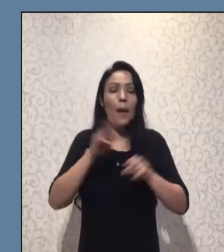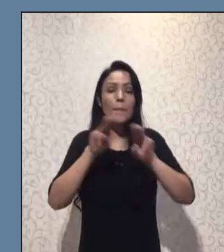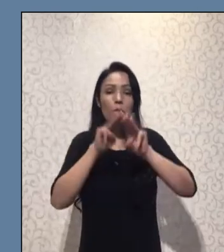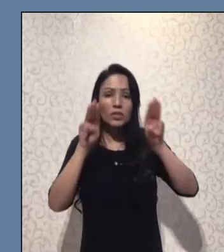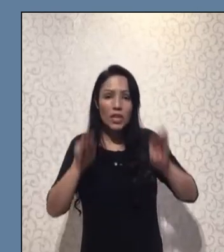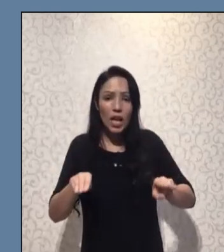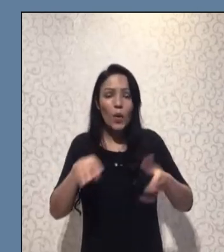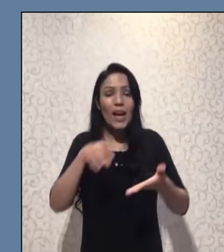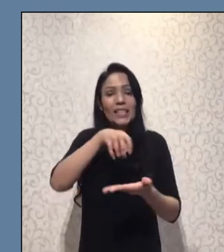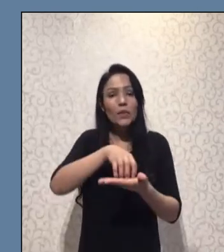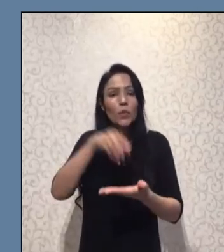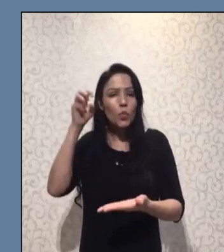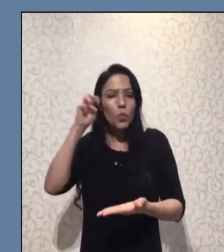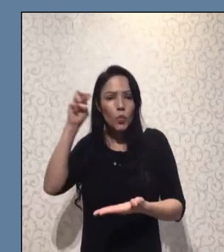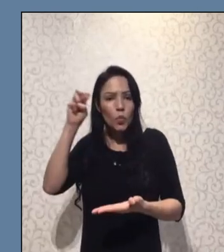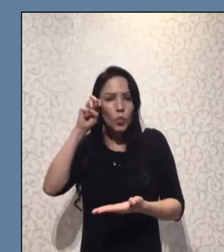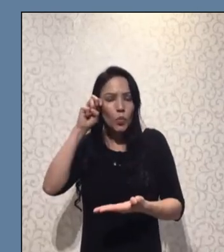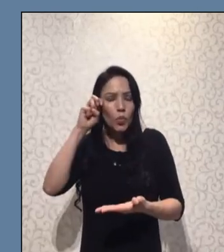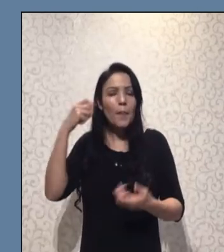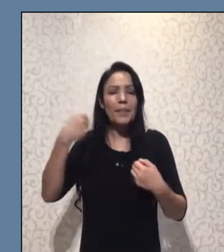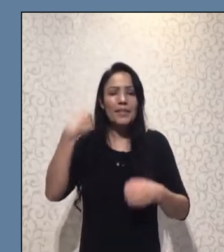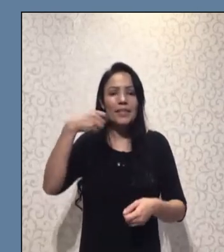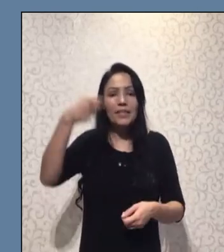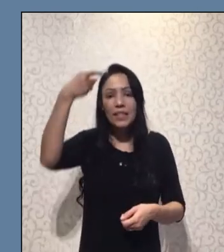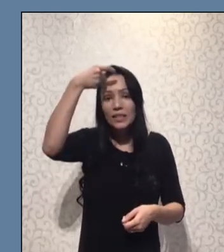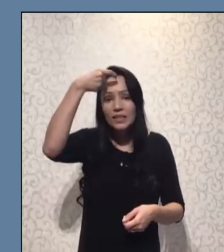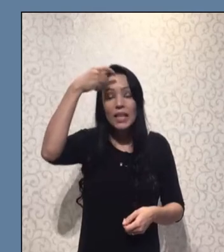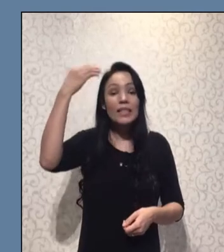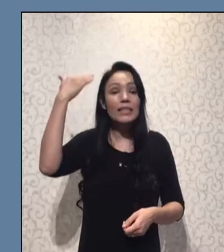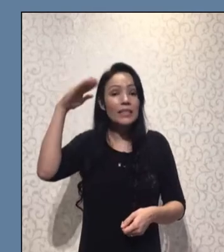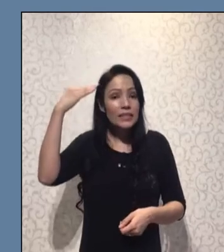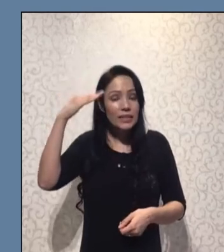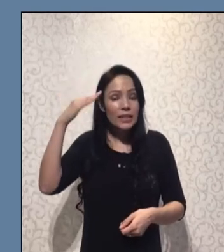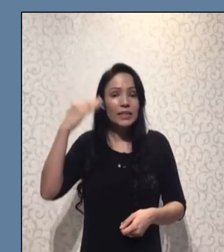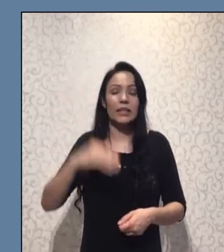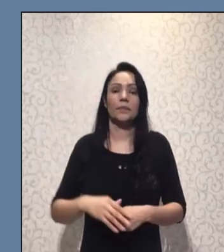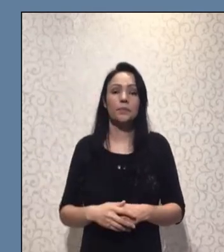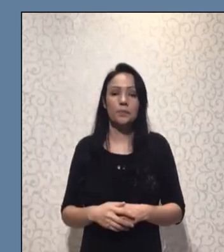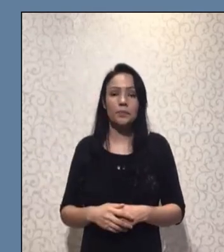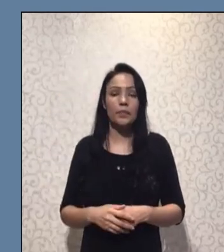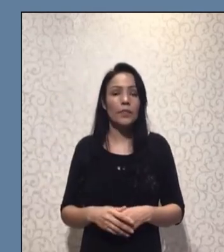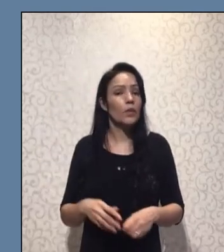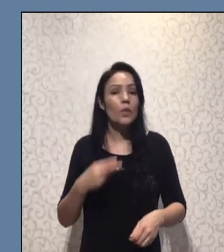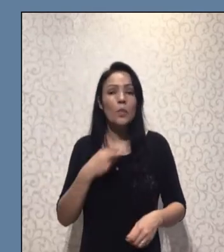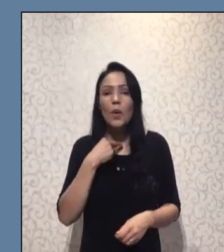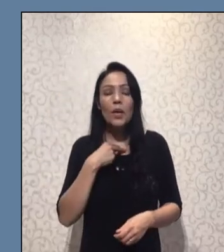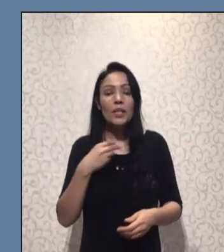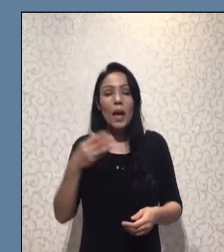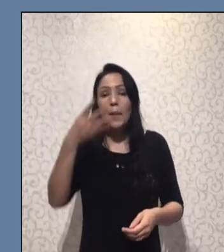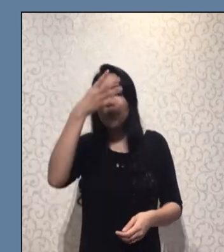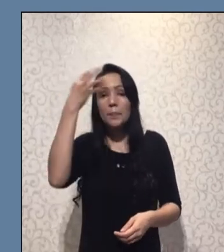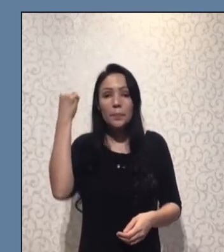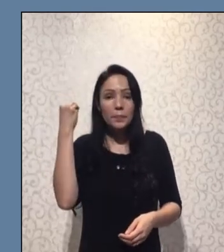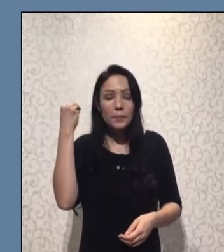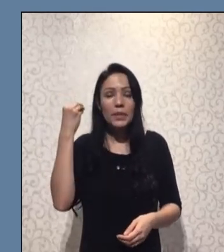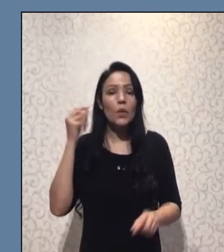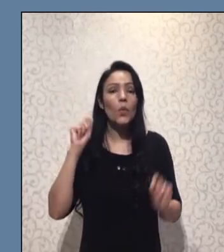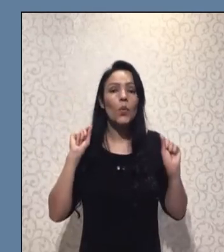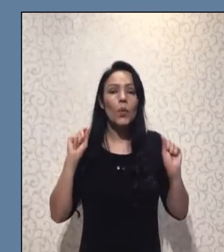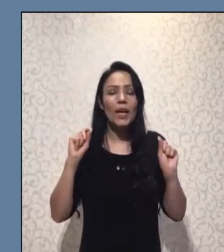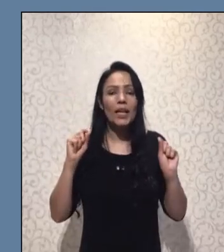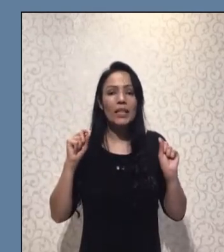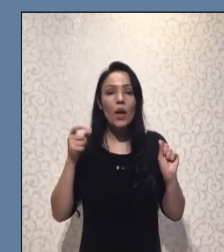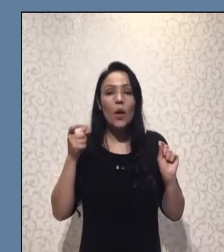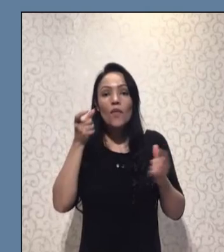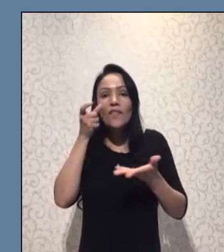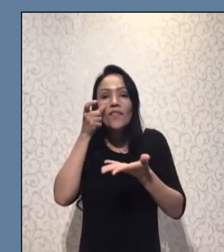têm que estar conscientes, eles nunca devem perder a dimensão de que aquilo que eles veem no